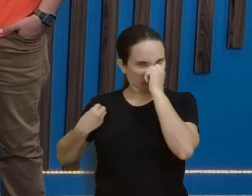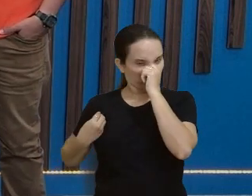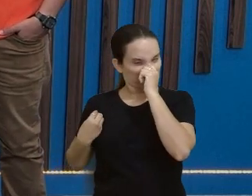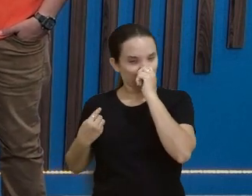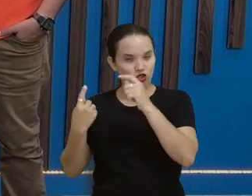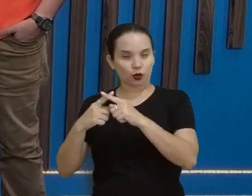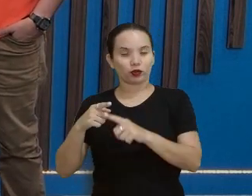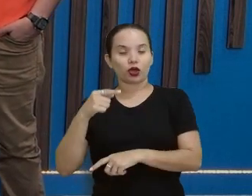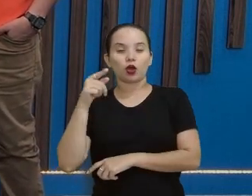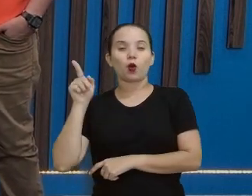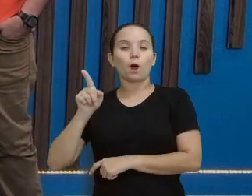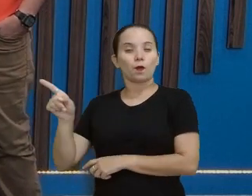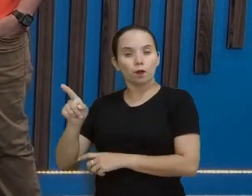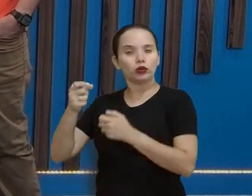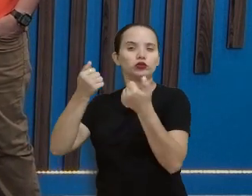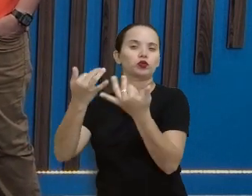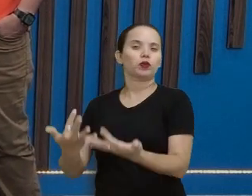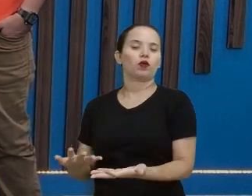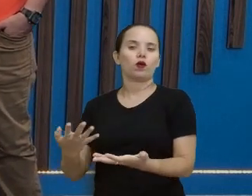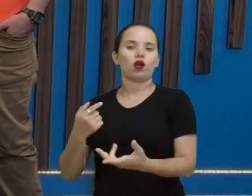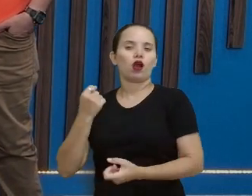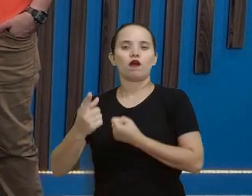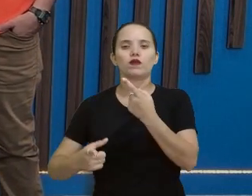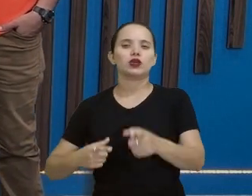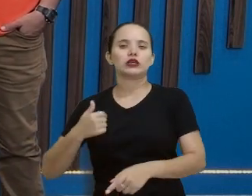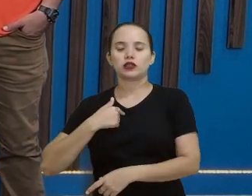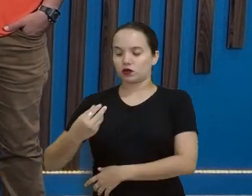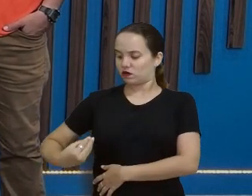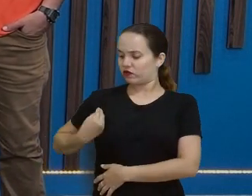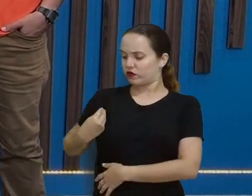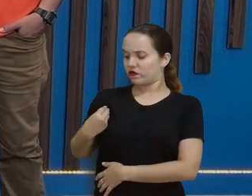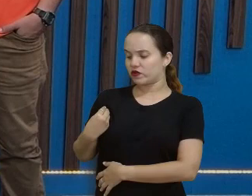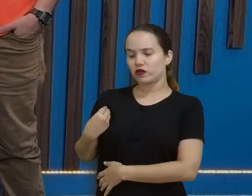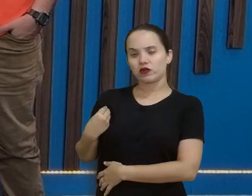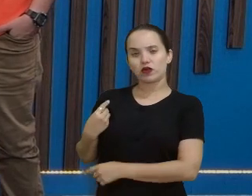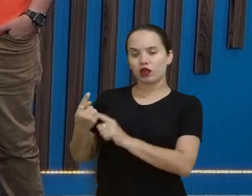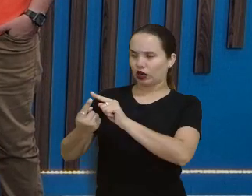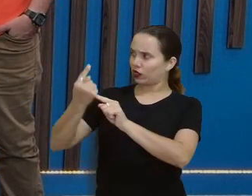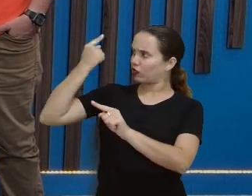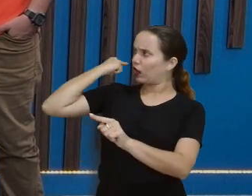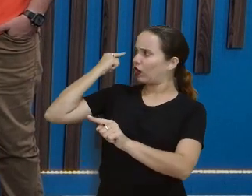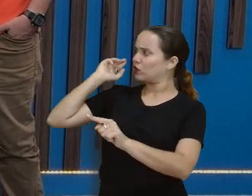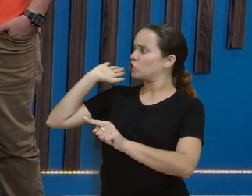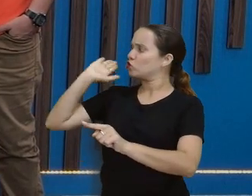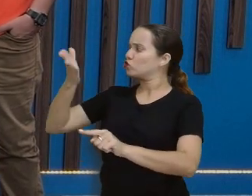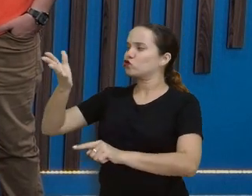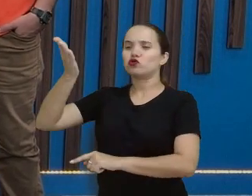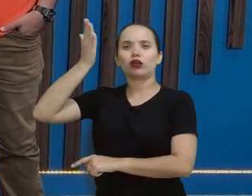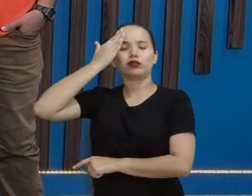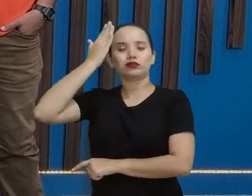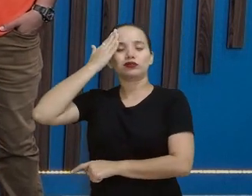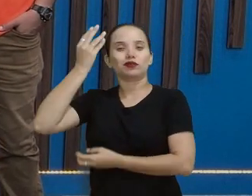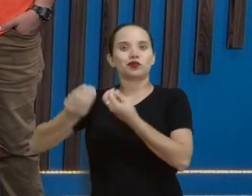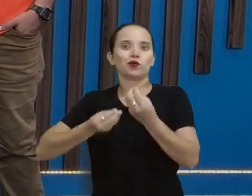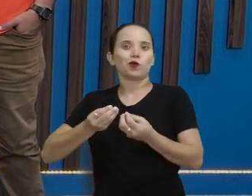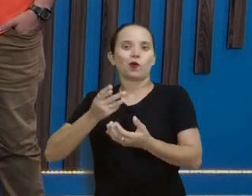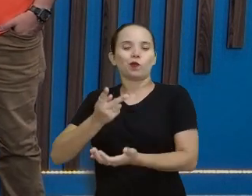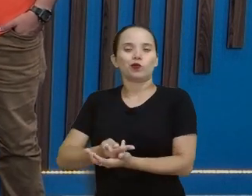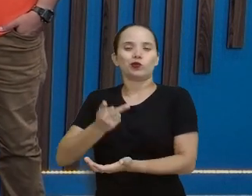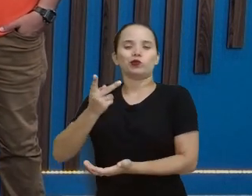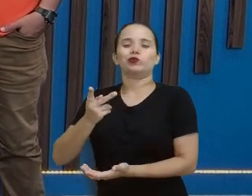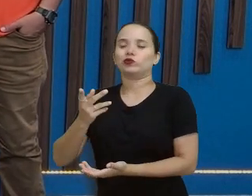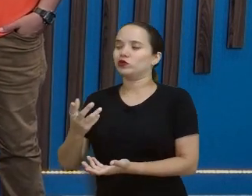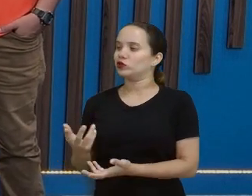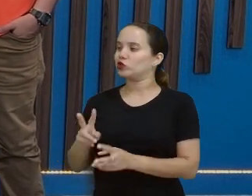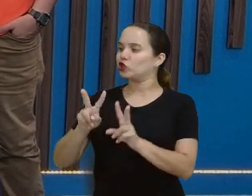falou, muitas vezes o fato de eu ter vivenciado lá atrás me dá a resposta sobre por que determinada situação